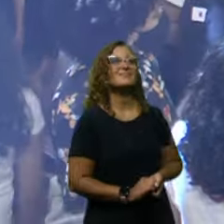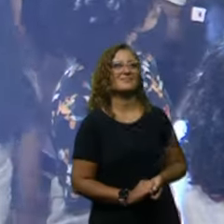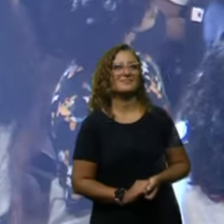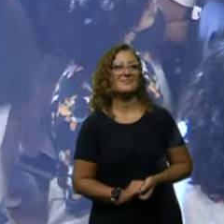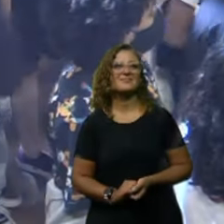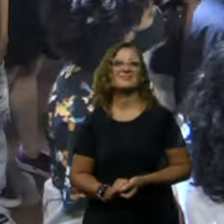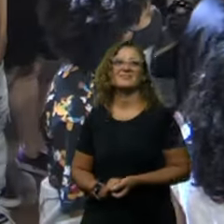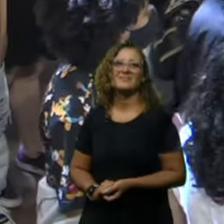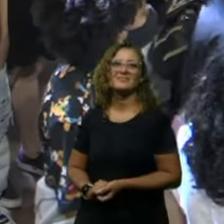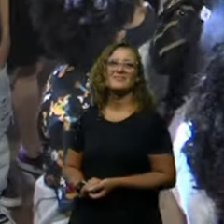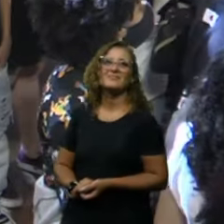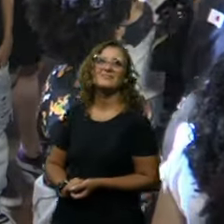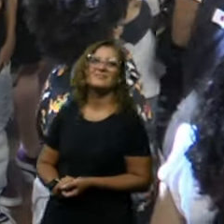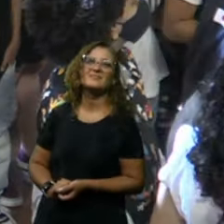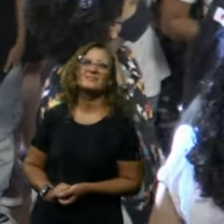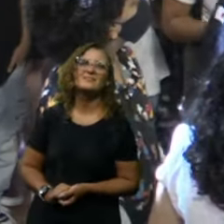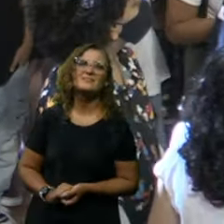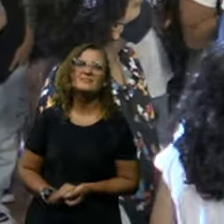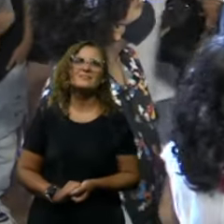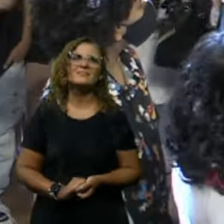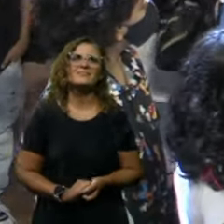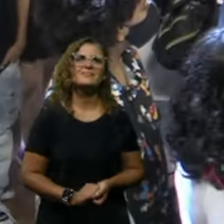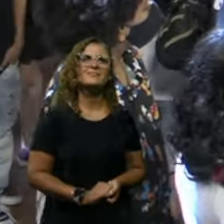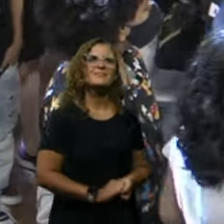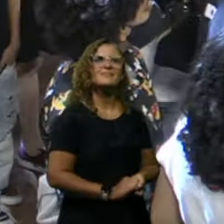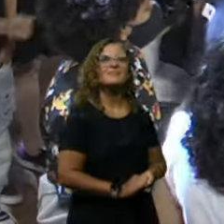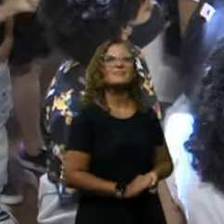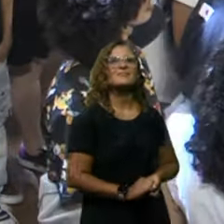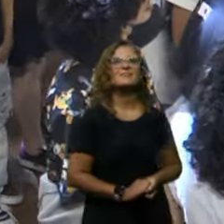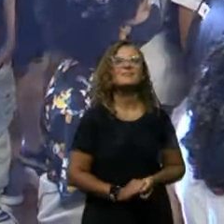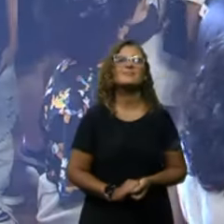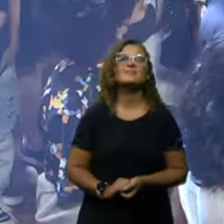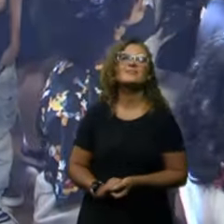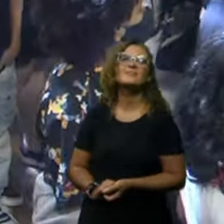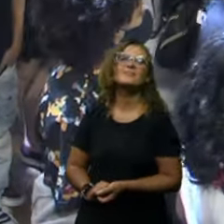E aí E aí